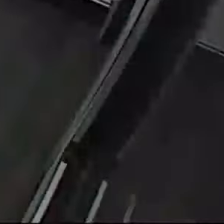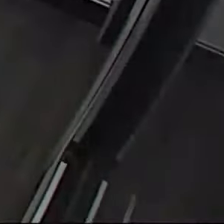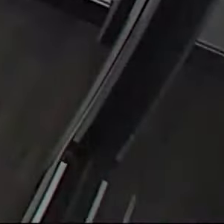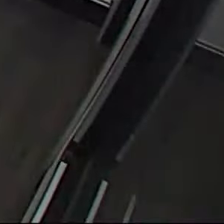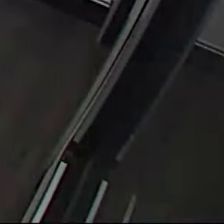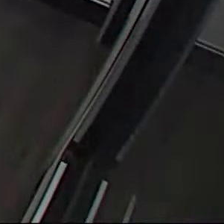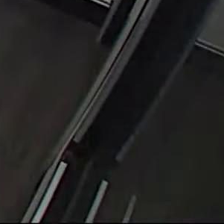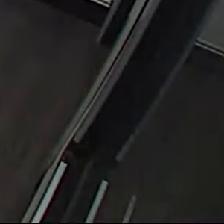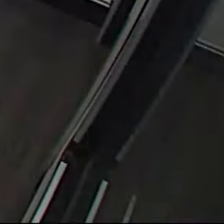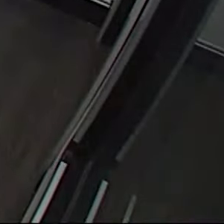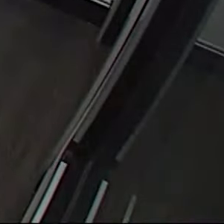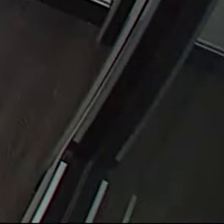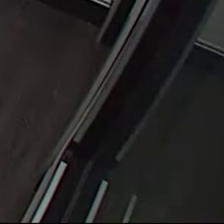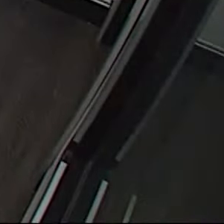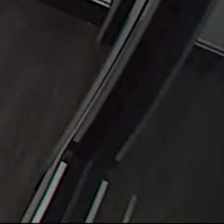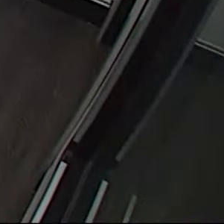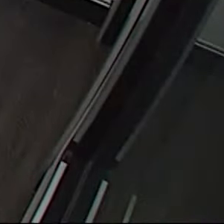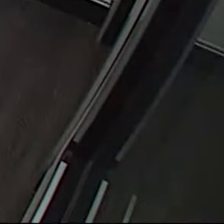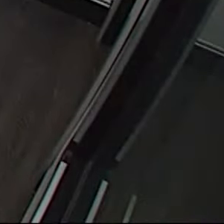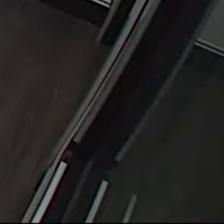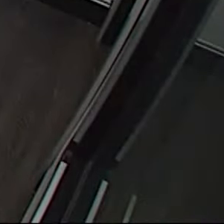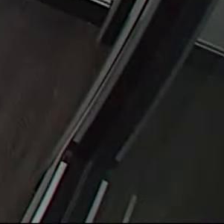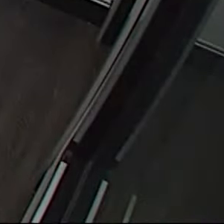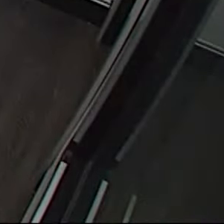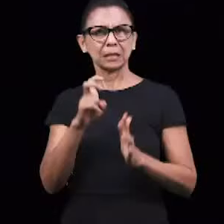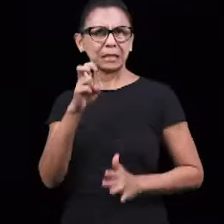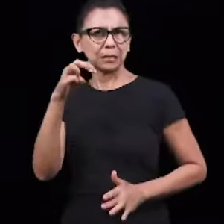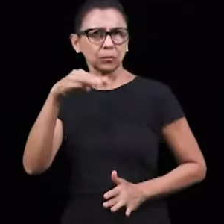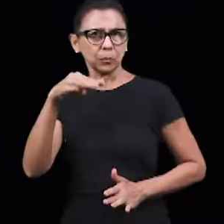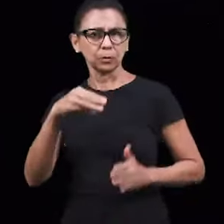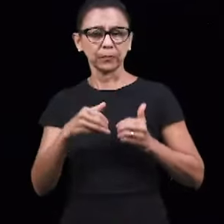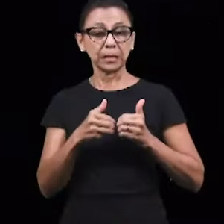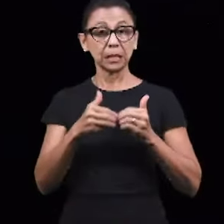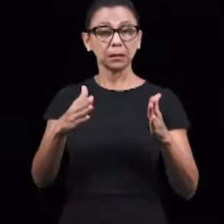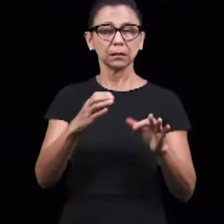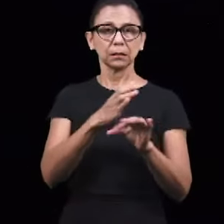A paz do Senhor Jesus. Dentro de 5 minutos